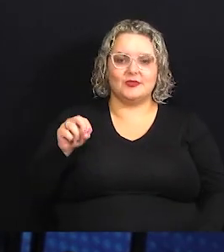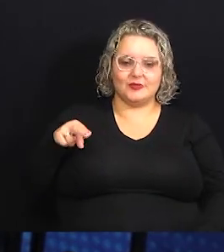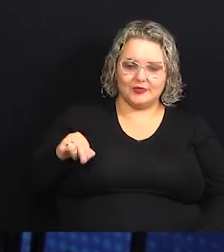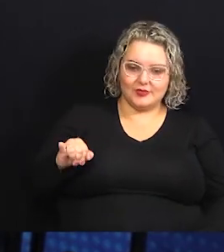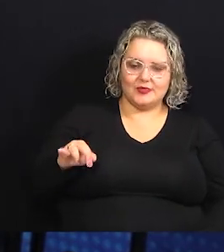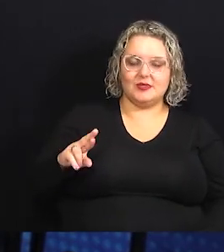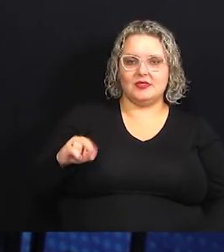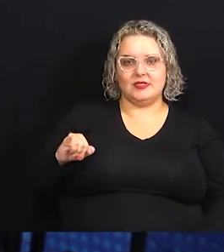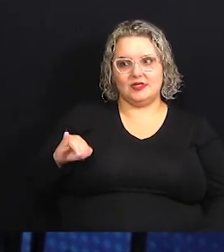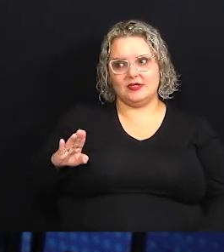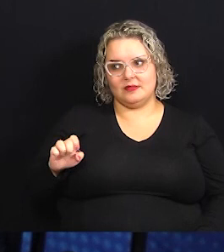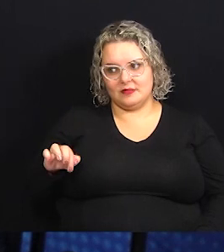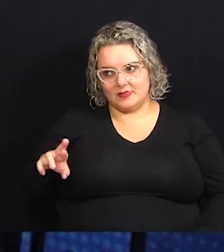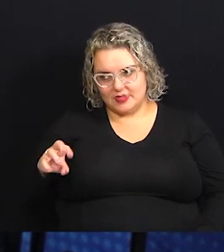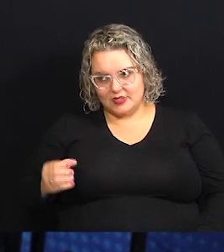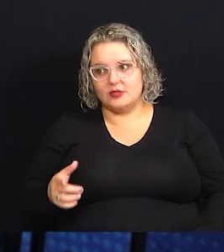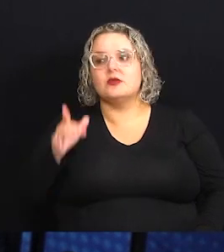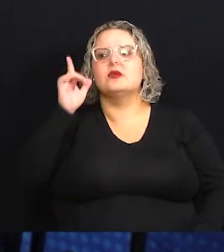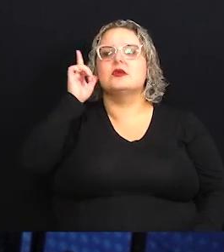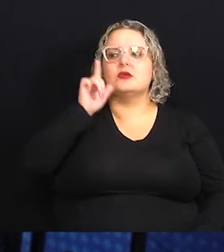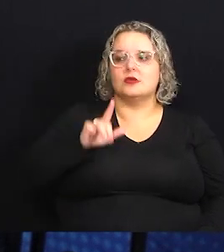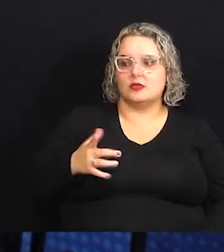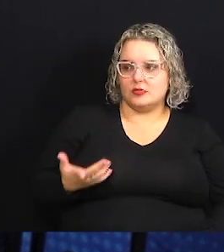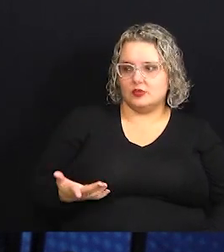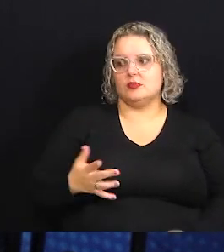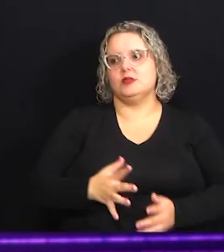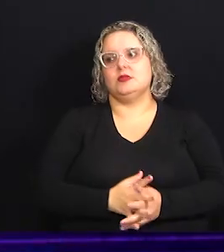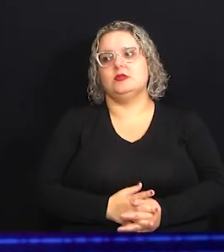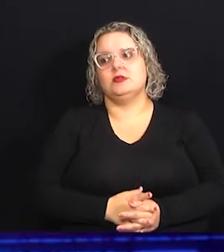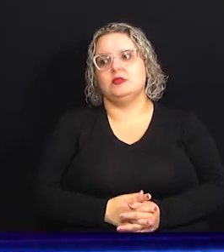trabalho do Tony Ribeiro, esse trabalho que a gente conseguiu